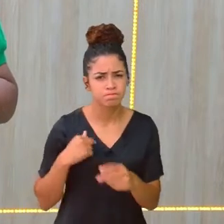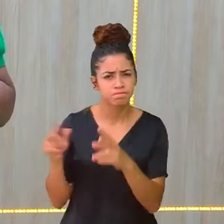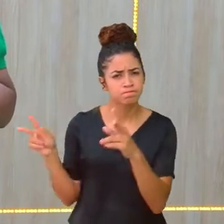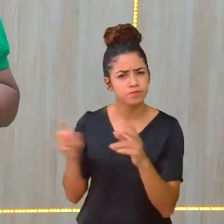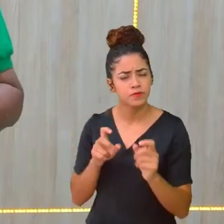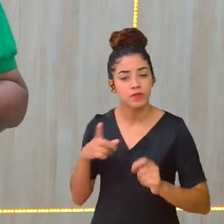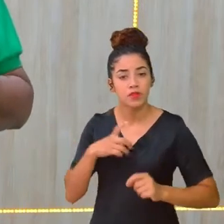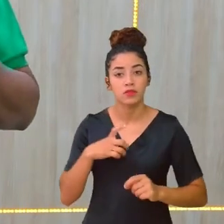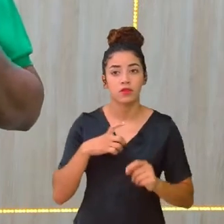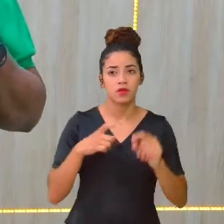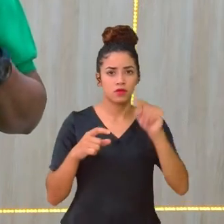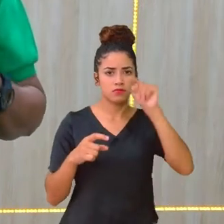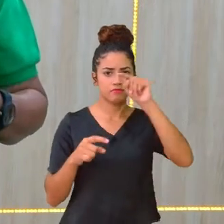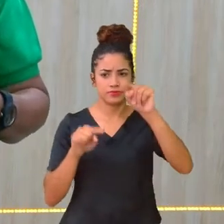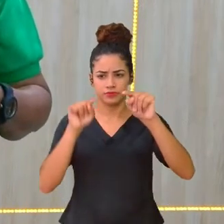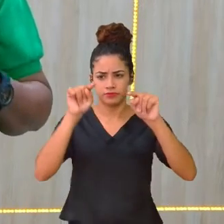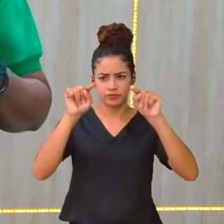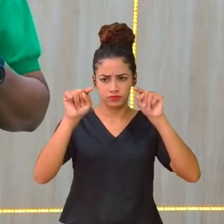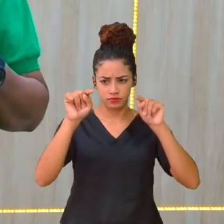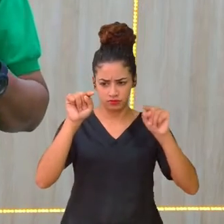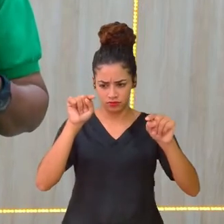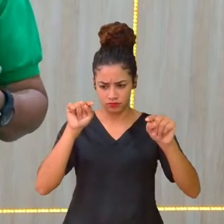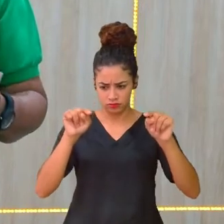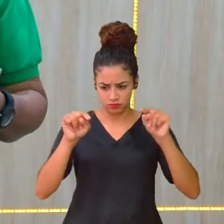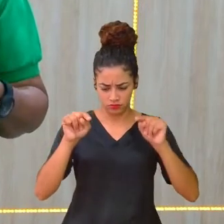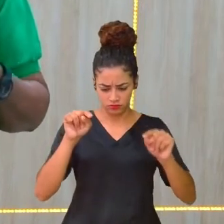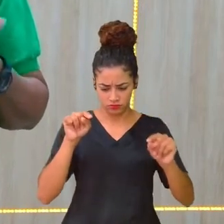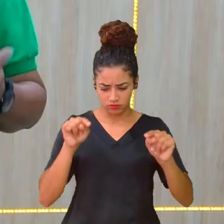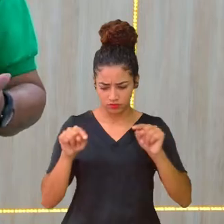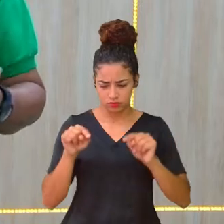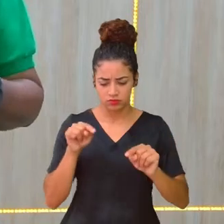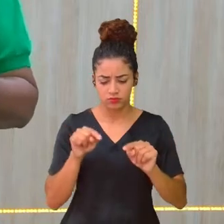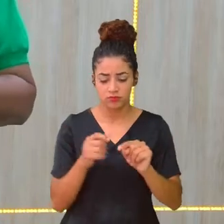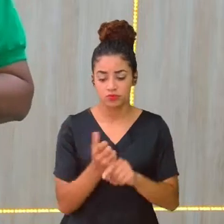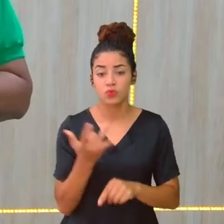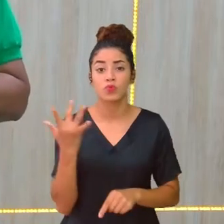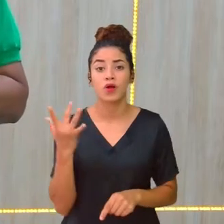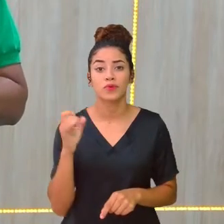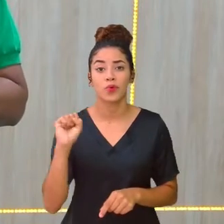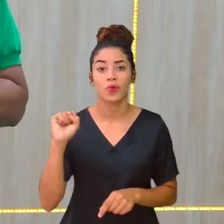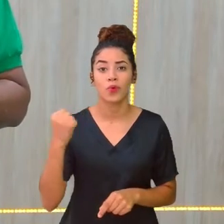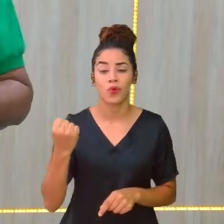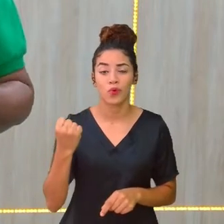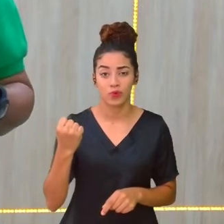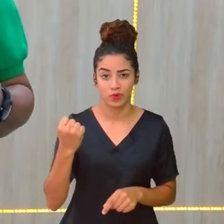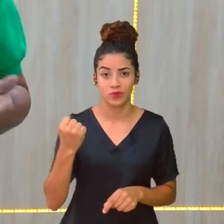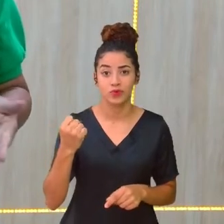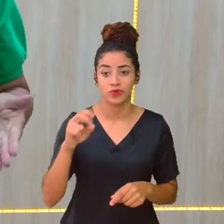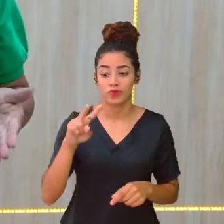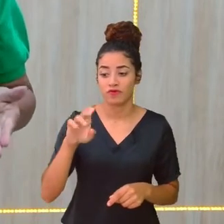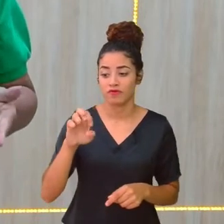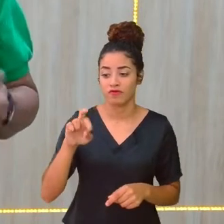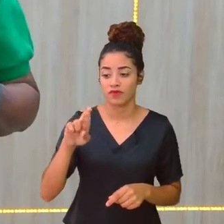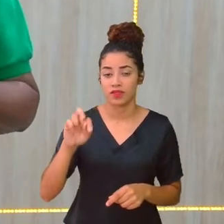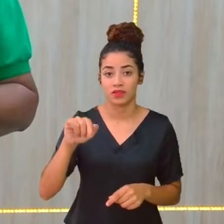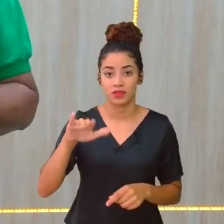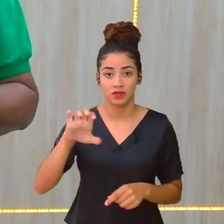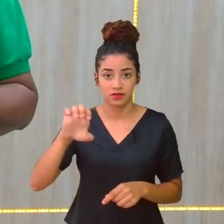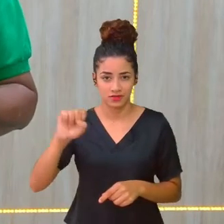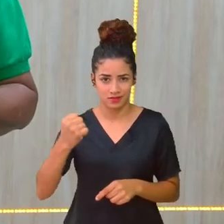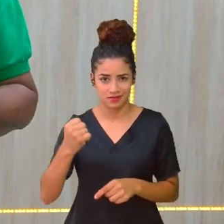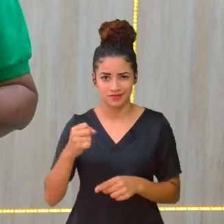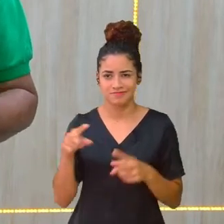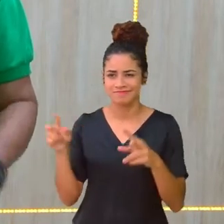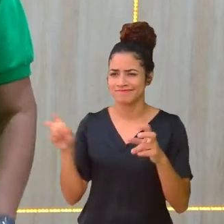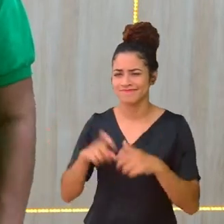que ela tem 8 lados, 8 segmentos e 8 vértices.